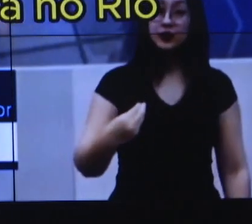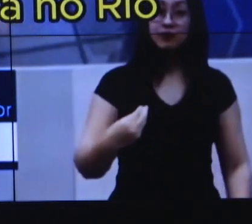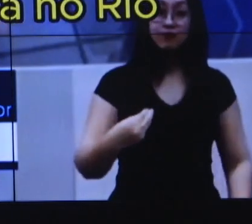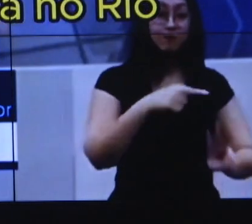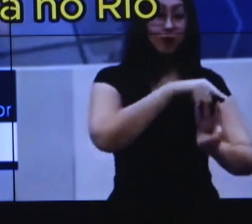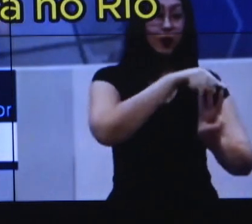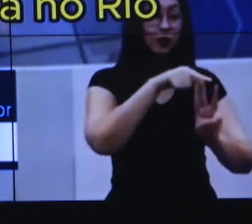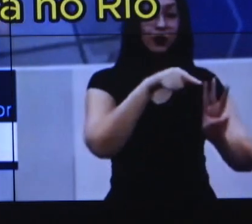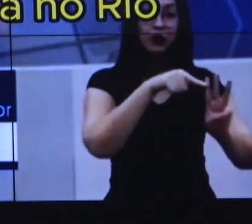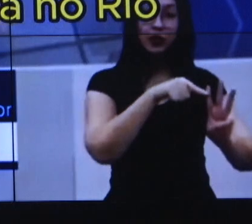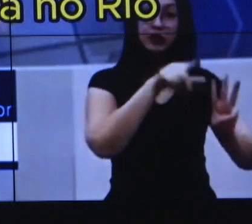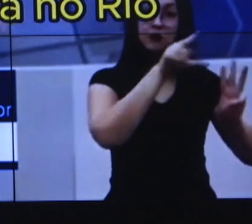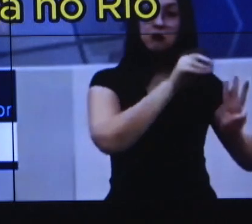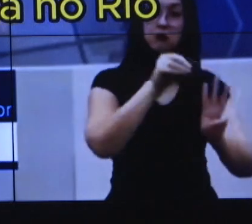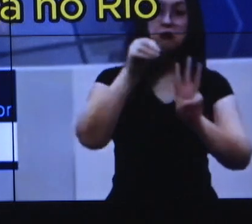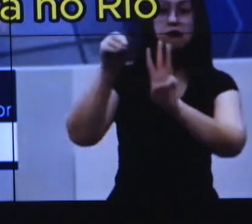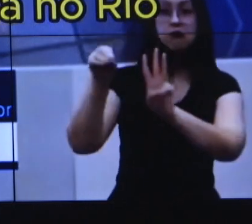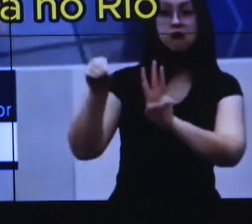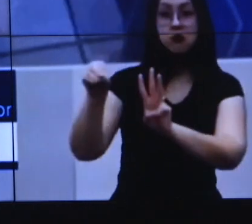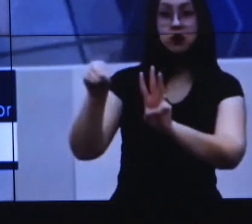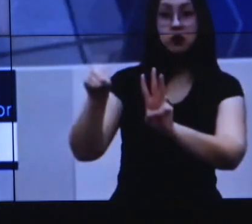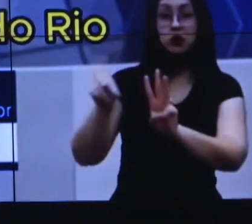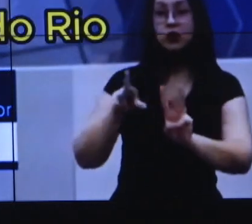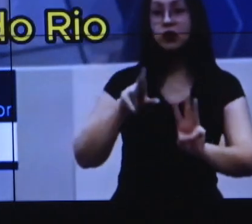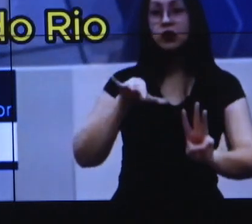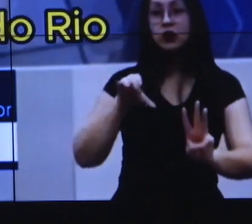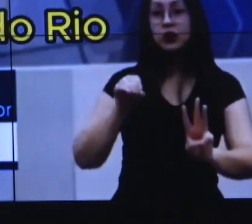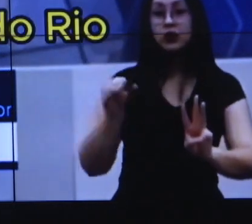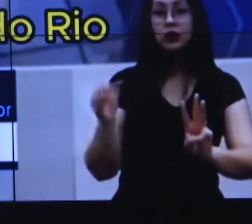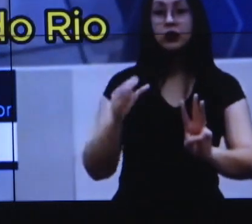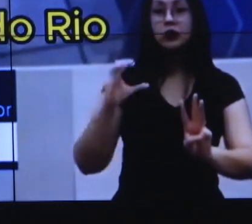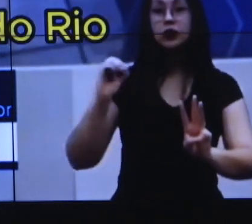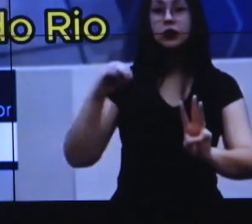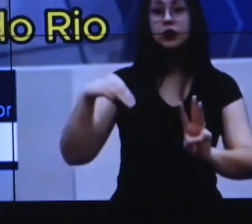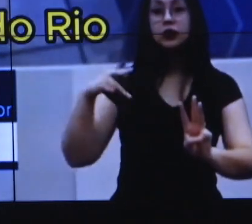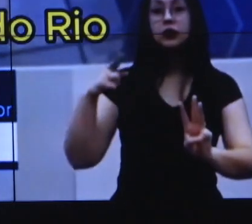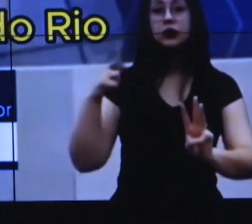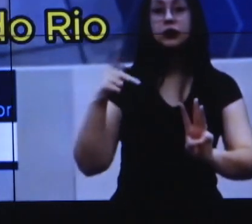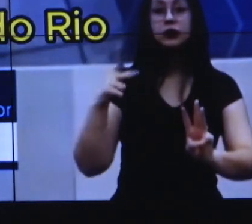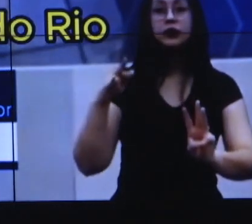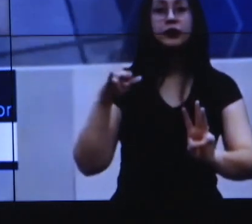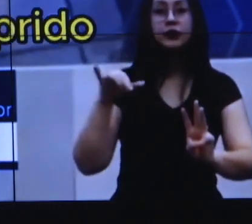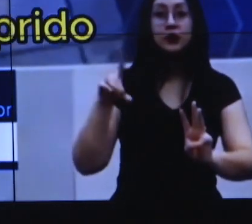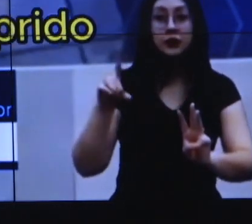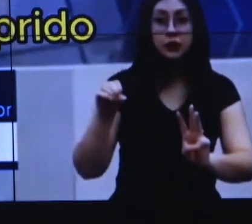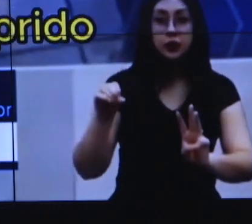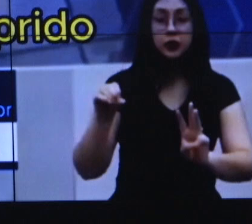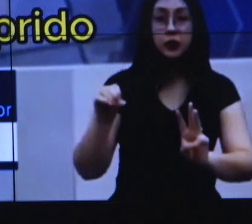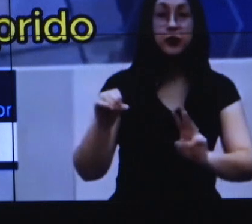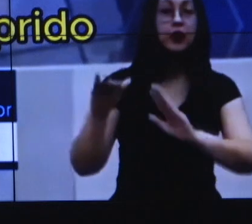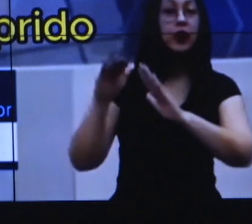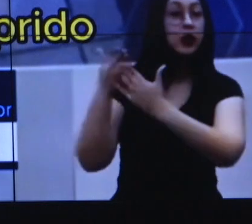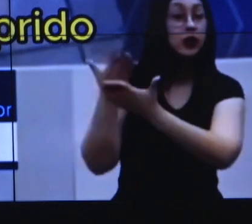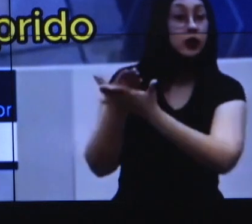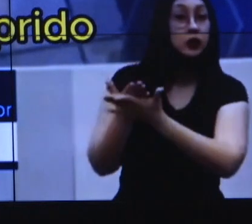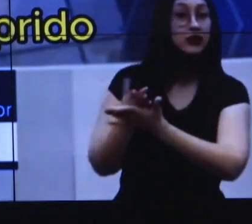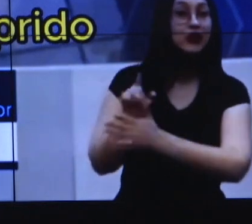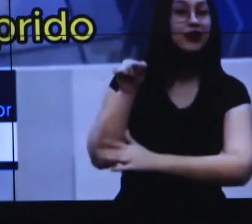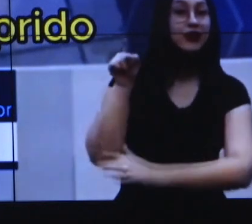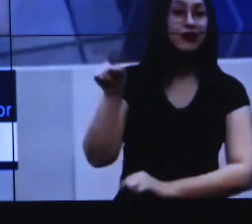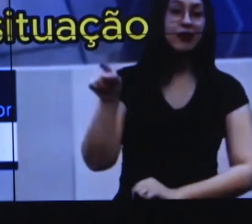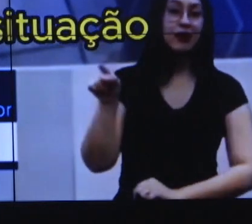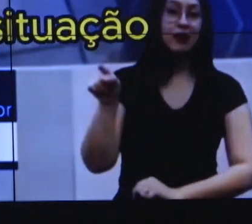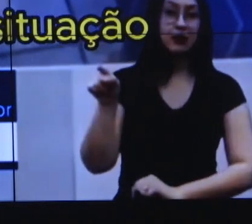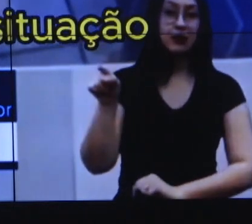bairro e foi morar lá no Rio Comprido. As crianças estudam lá na escola do Rio, estudavam na escola do Rio